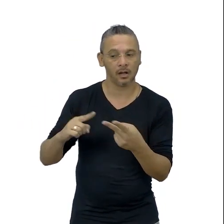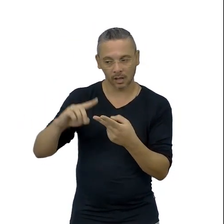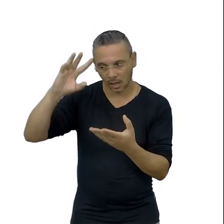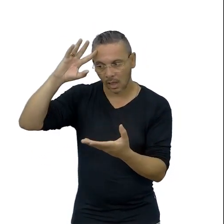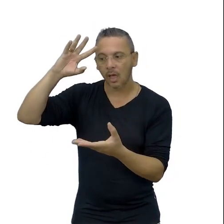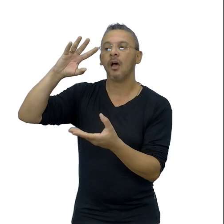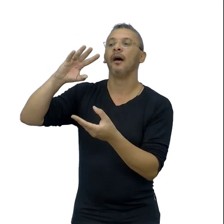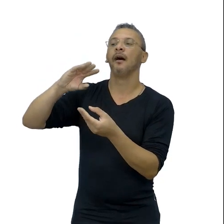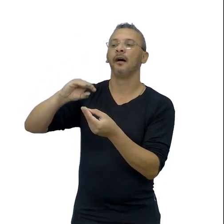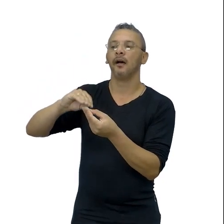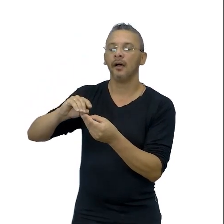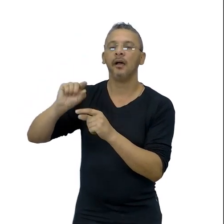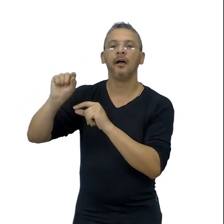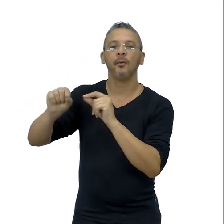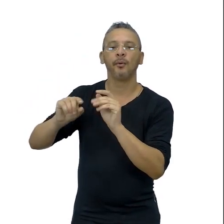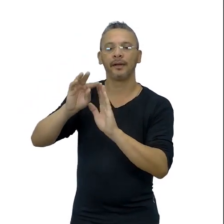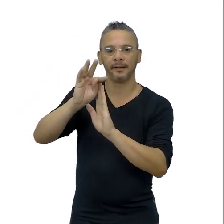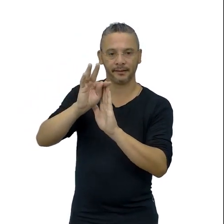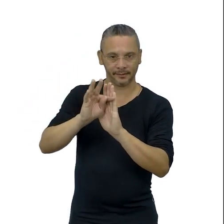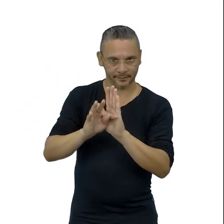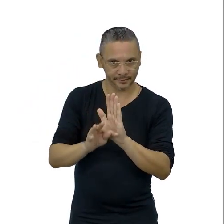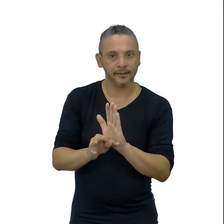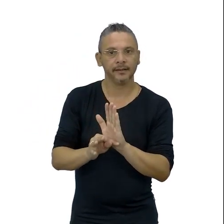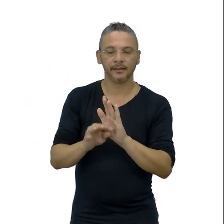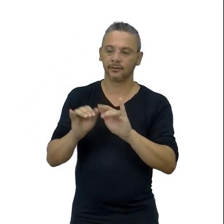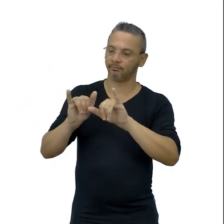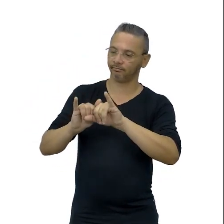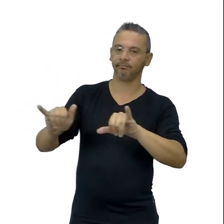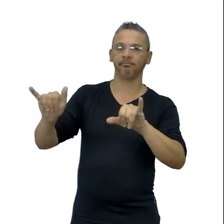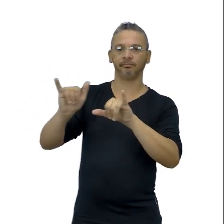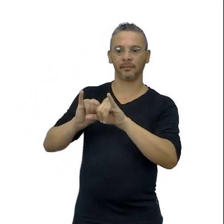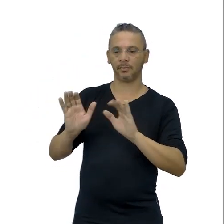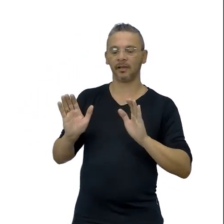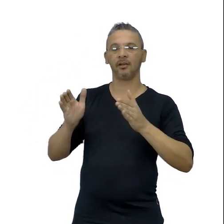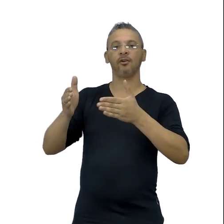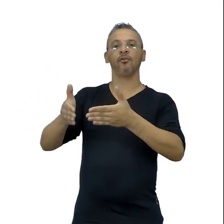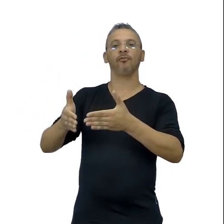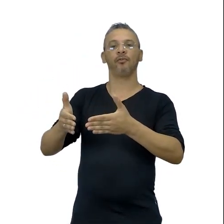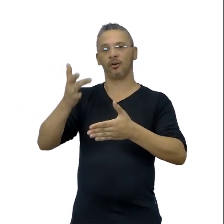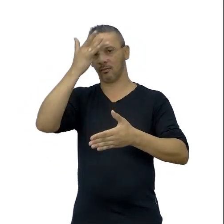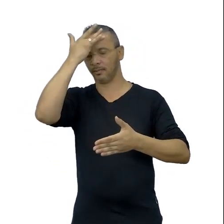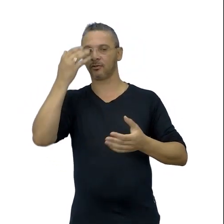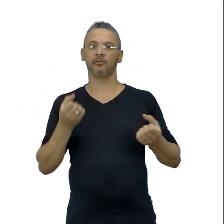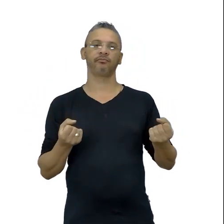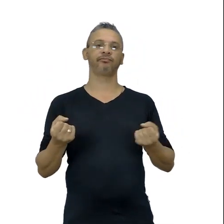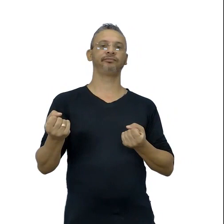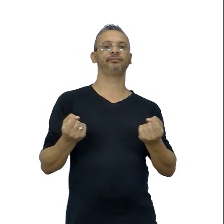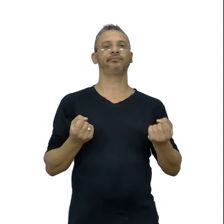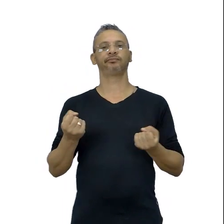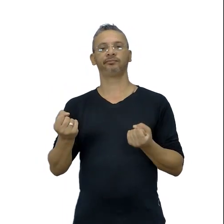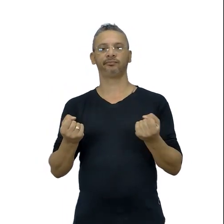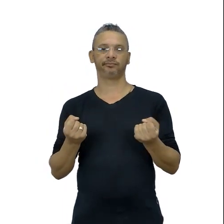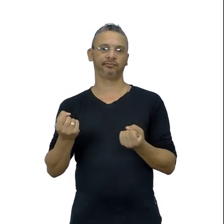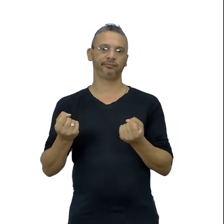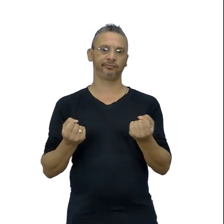reconhecer, né, no texto 1, que a campanha é direcionada aos condutores de